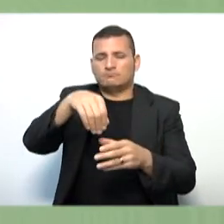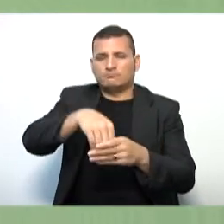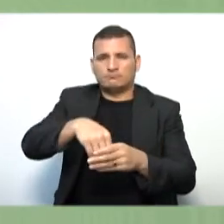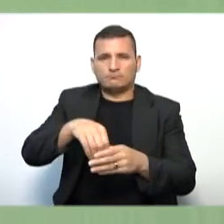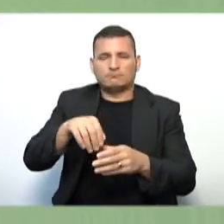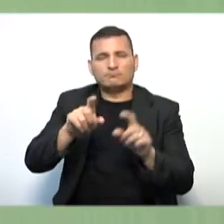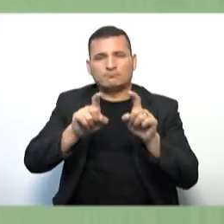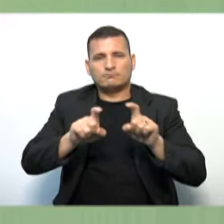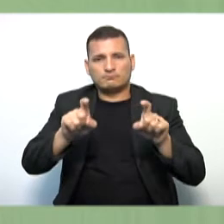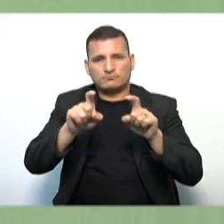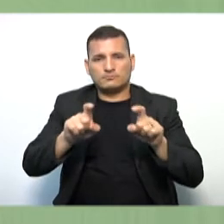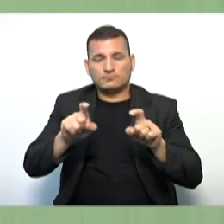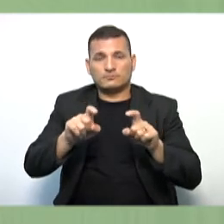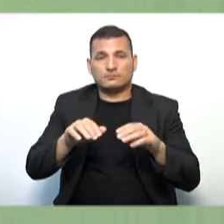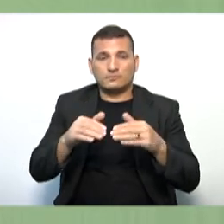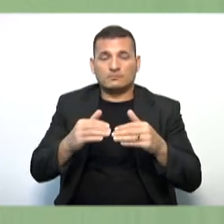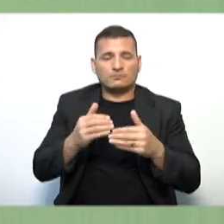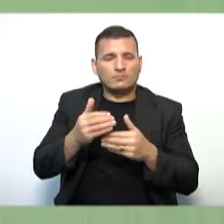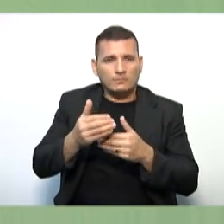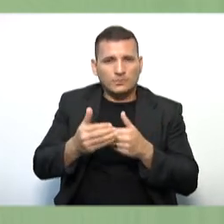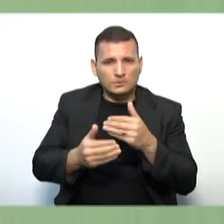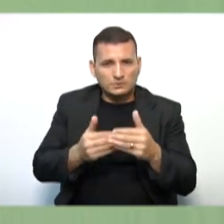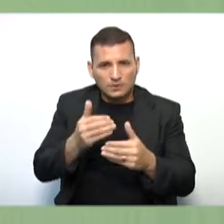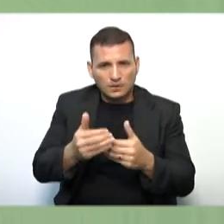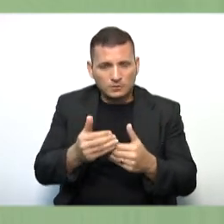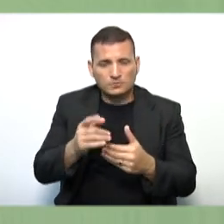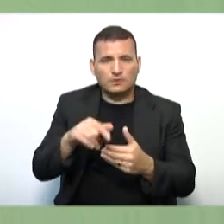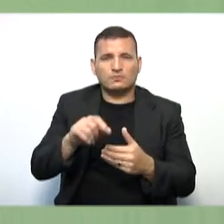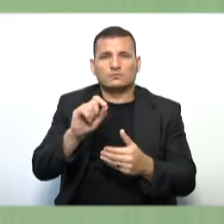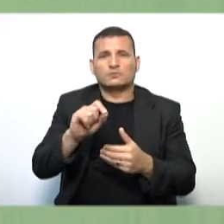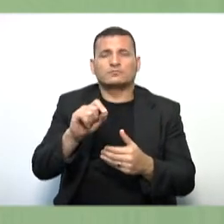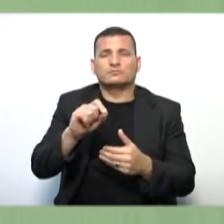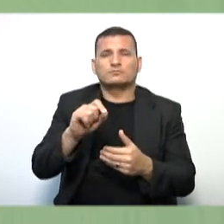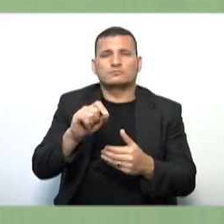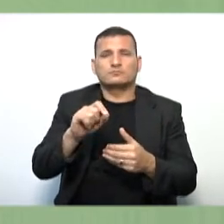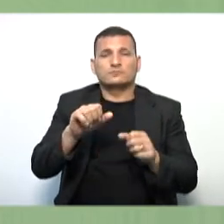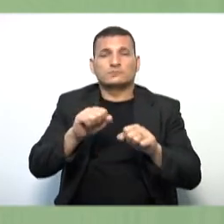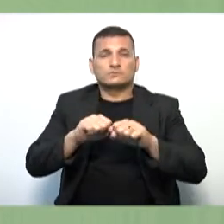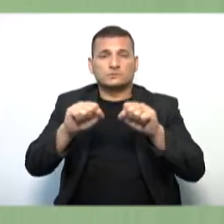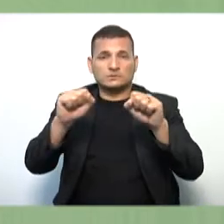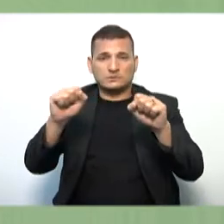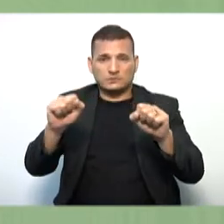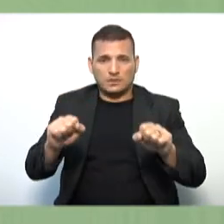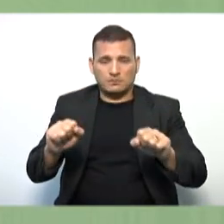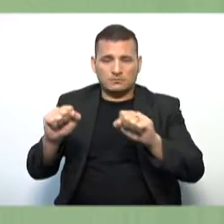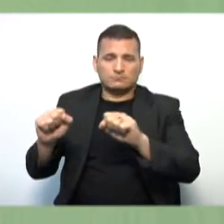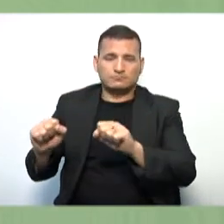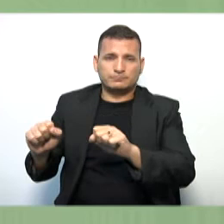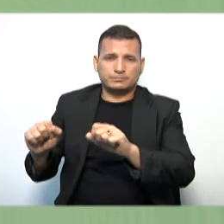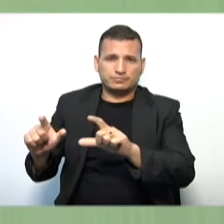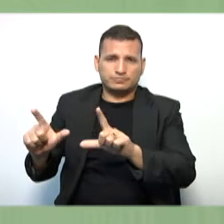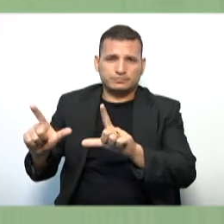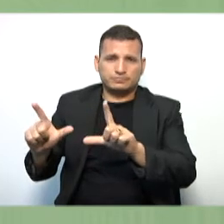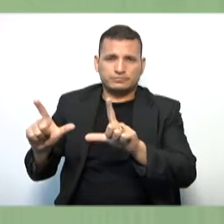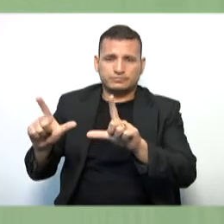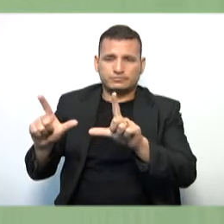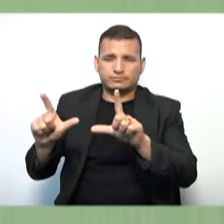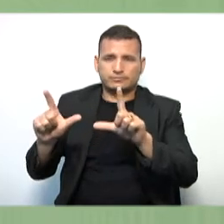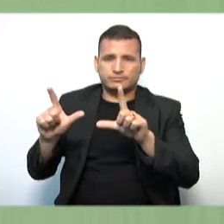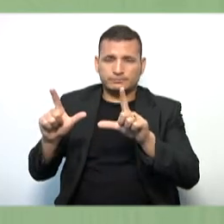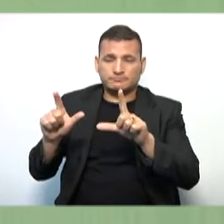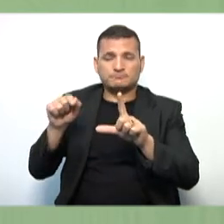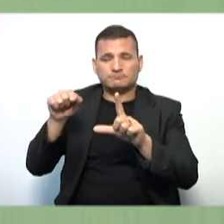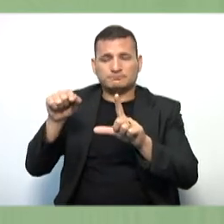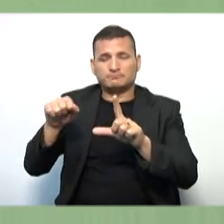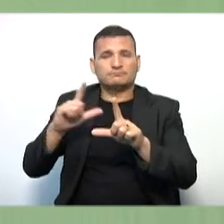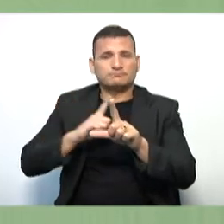um processo é um software em execução, um software que está simplesmente